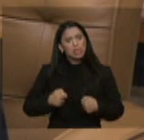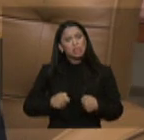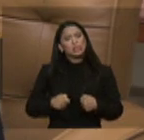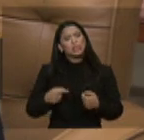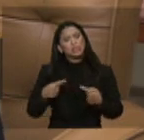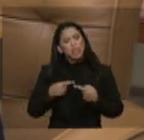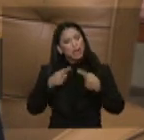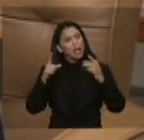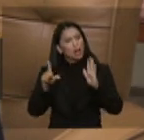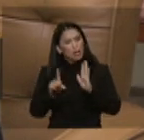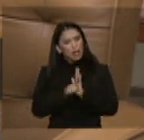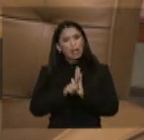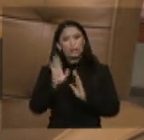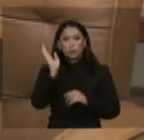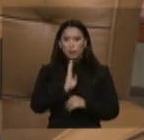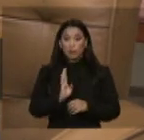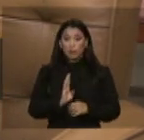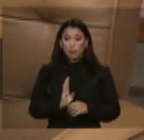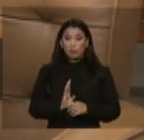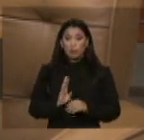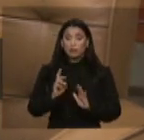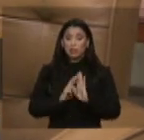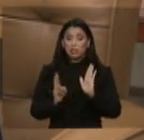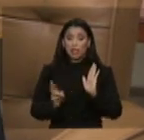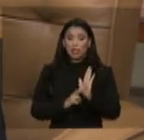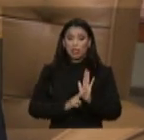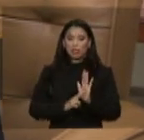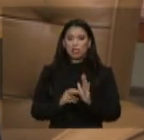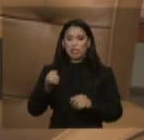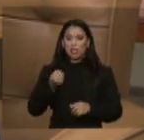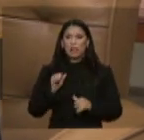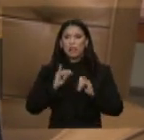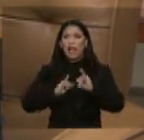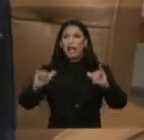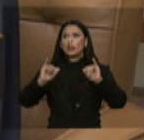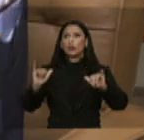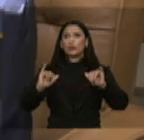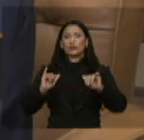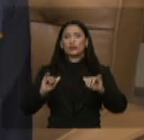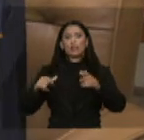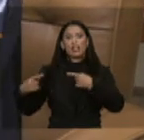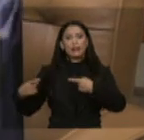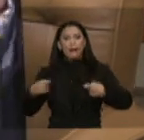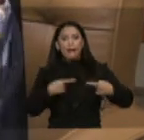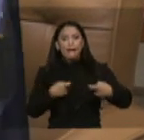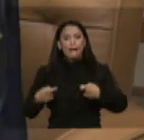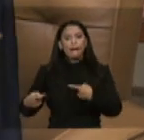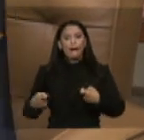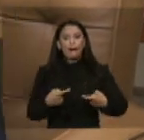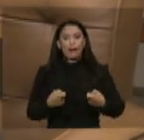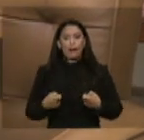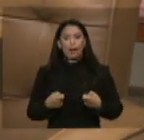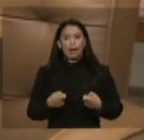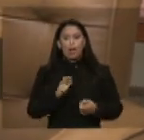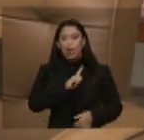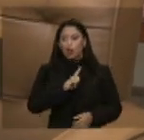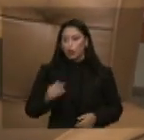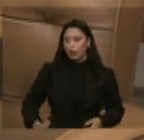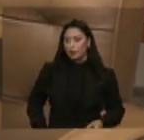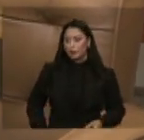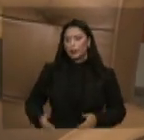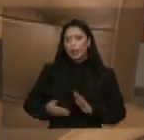brasileira né se de fato se faz anúncio de guerra ou se faz um anúncio de derrubada de governo ou